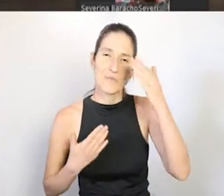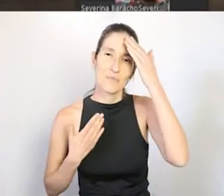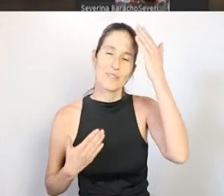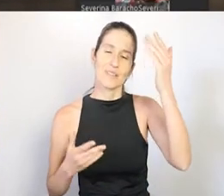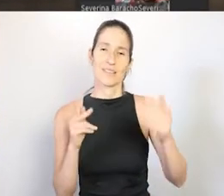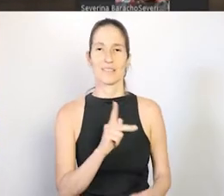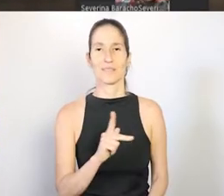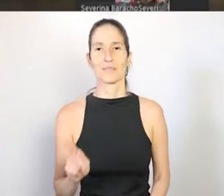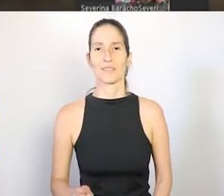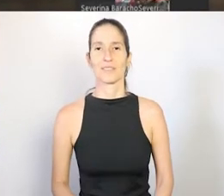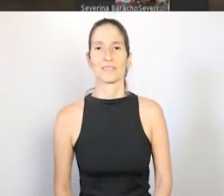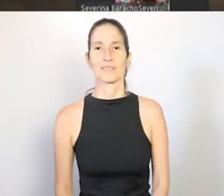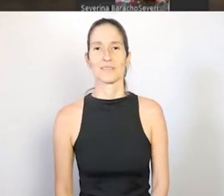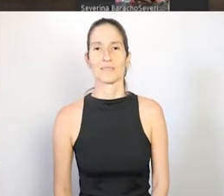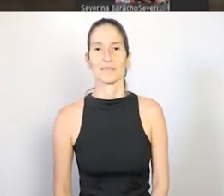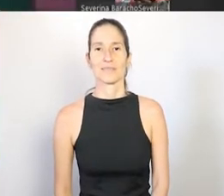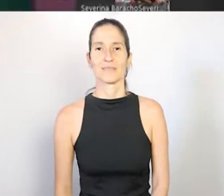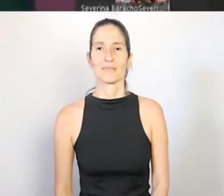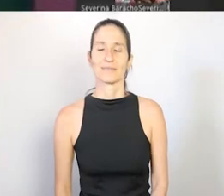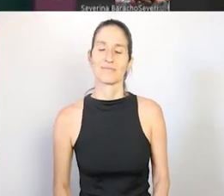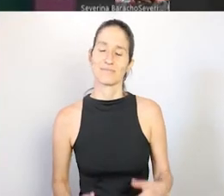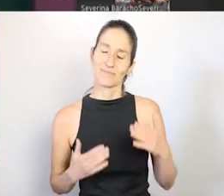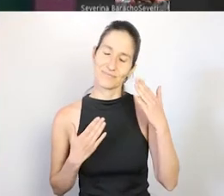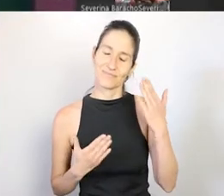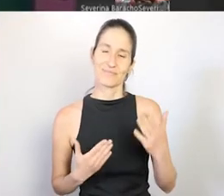Obrigado. Eita, mestre. Lindo.